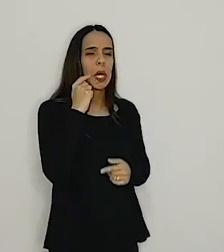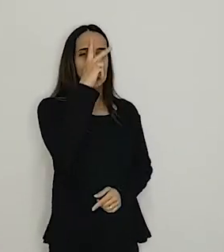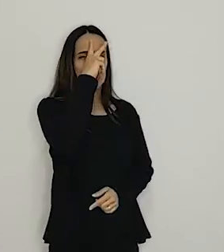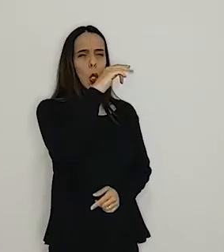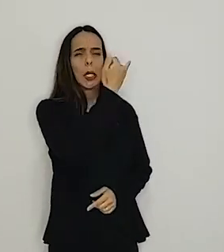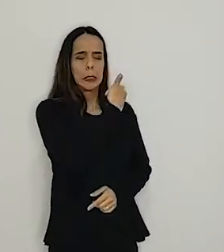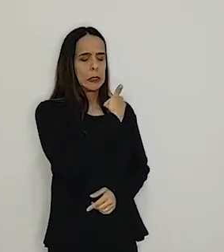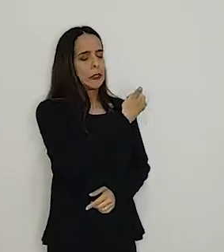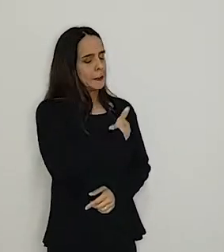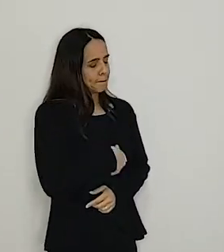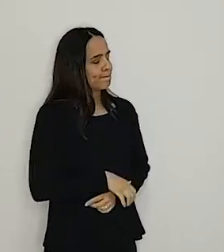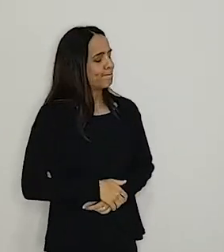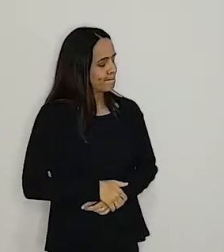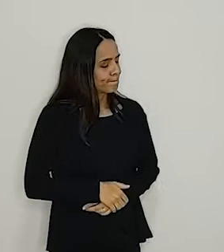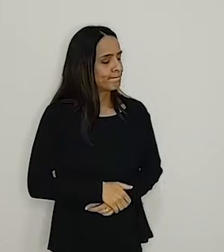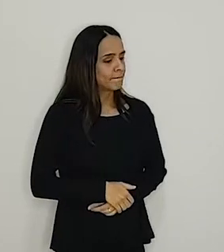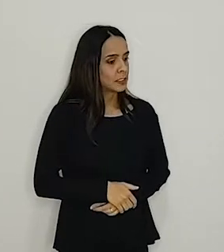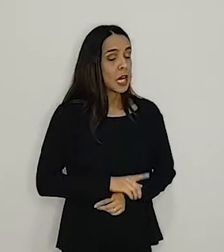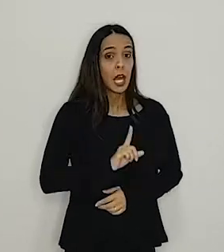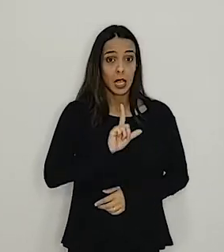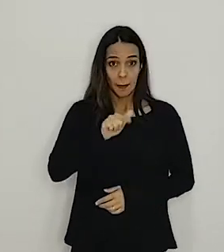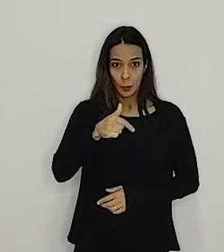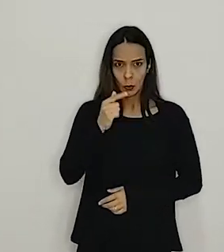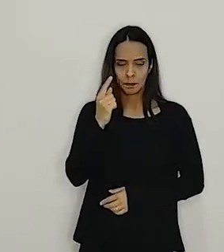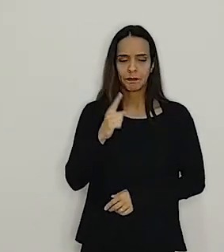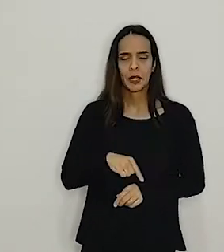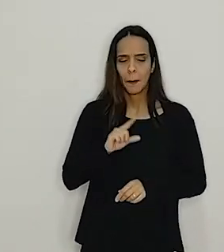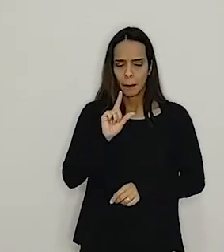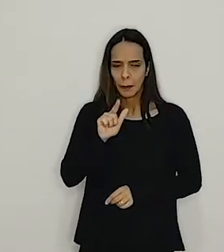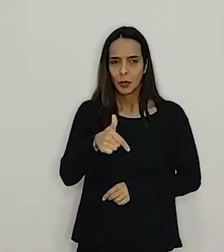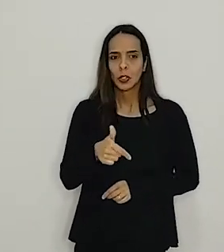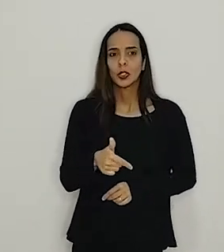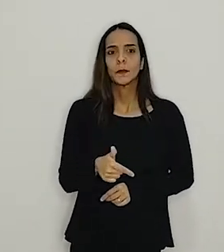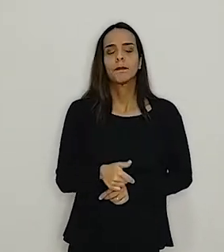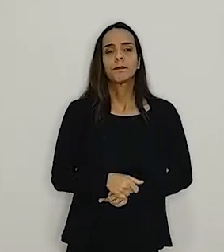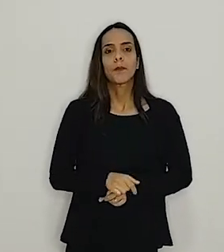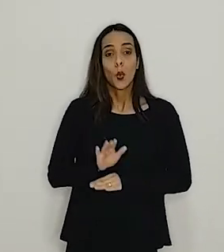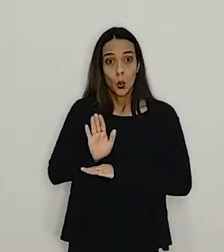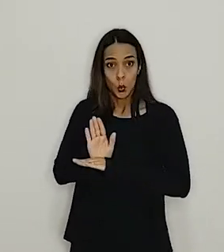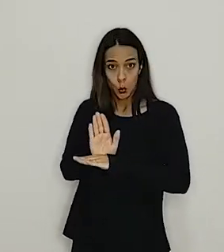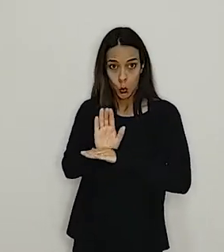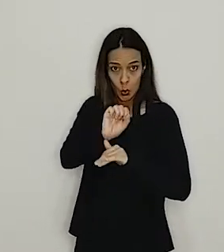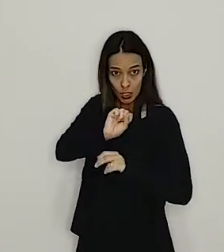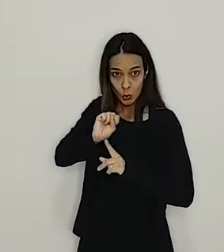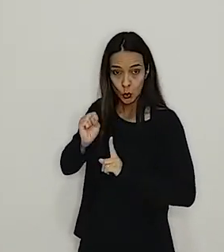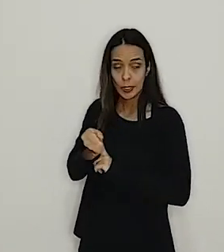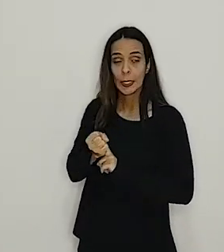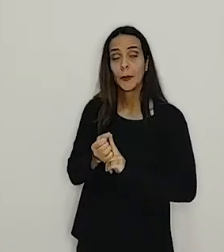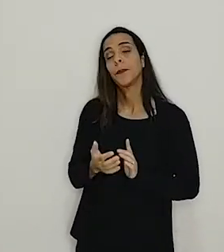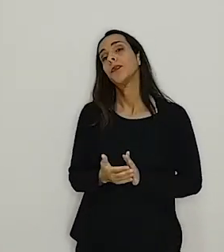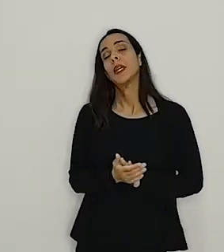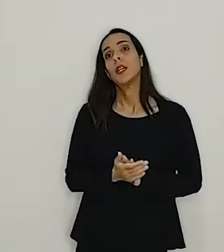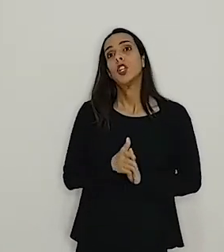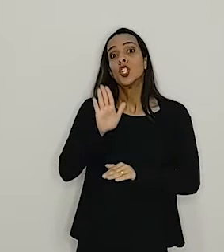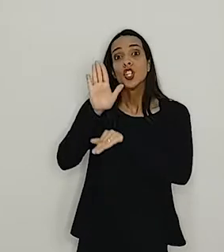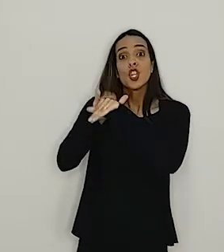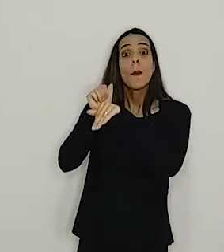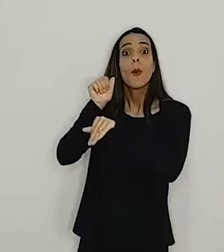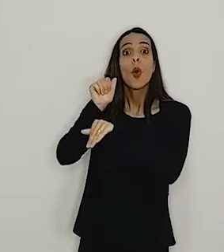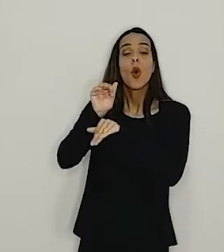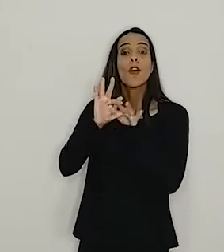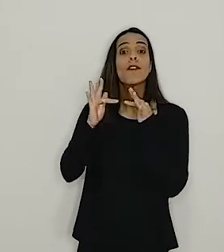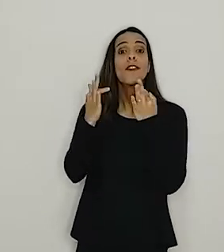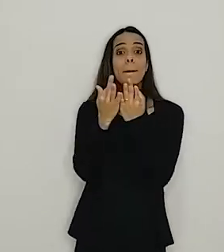tempo depois, o serviço social da equipe acionou uma parente